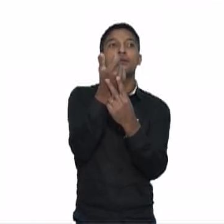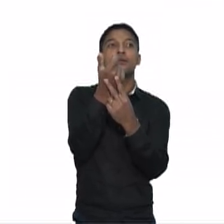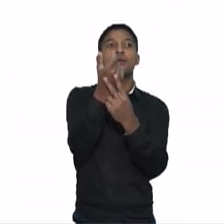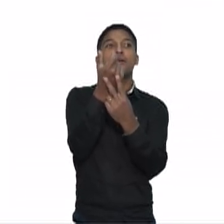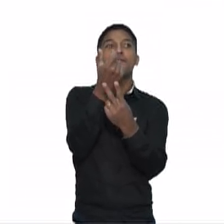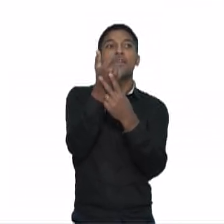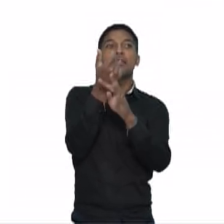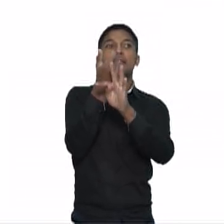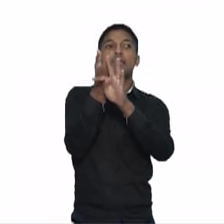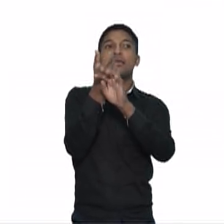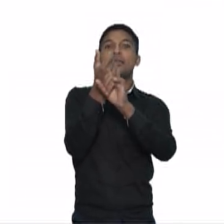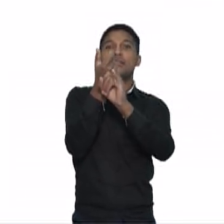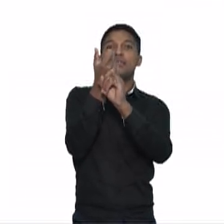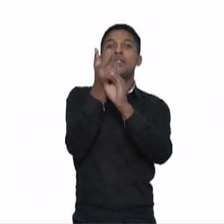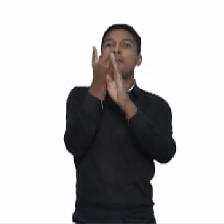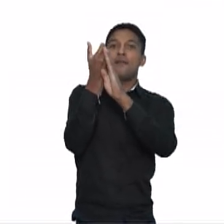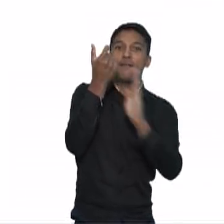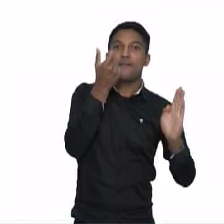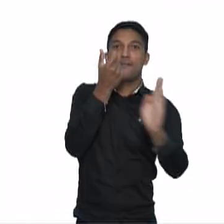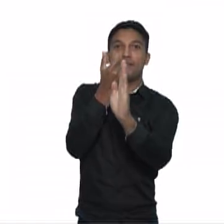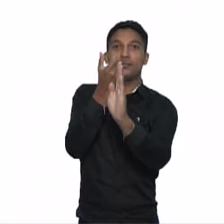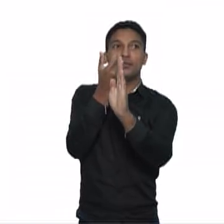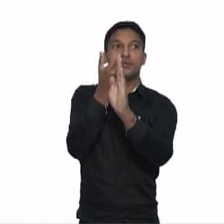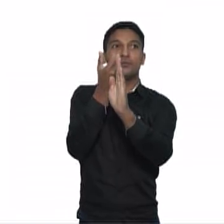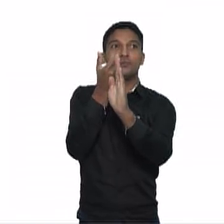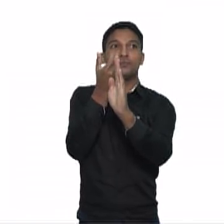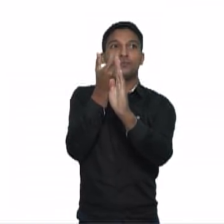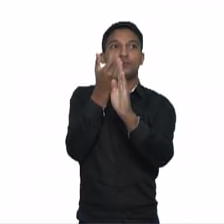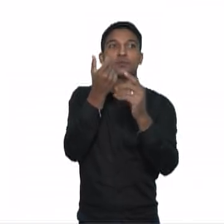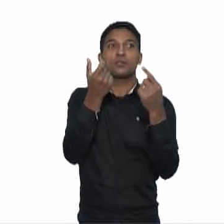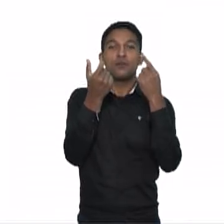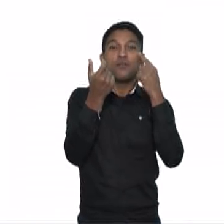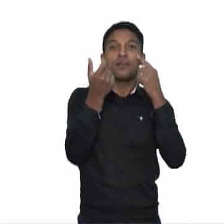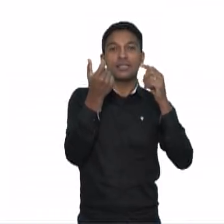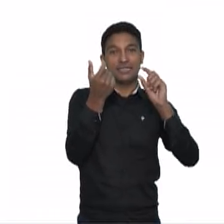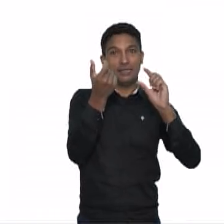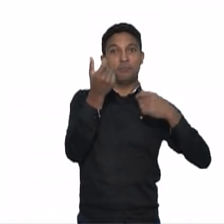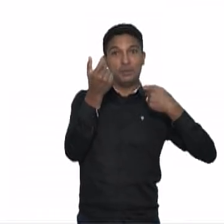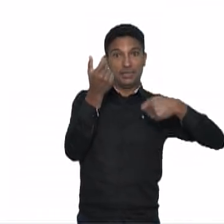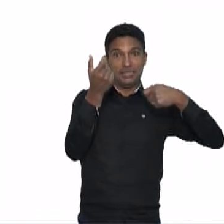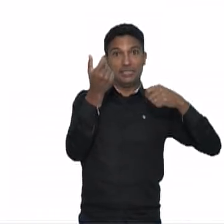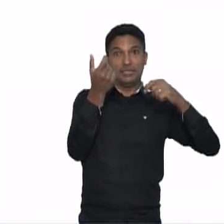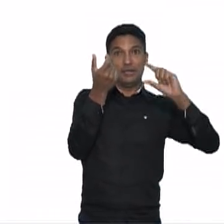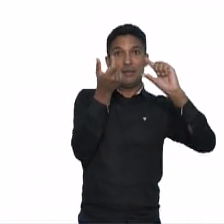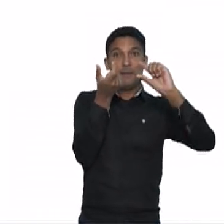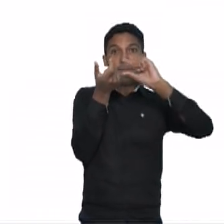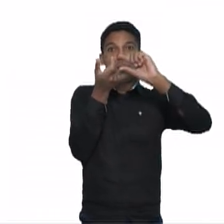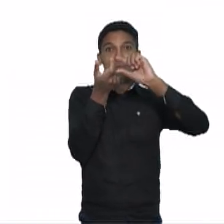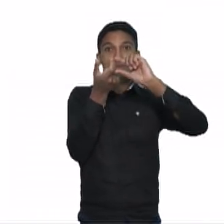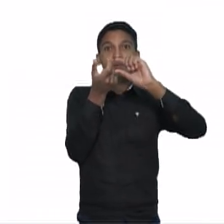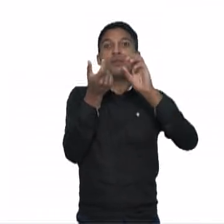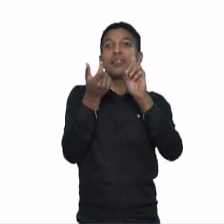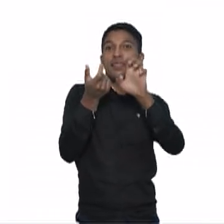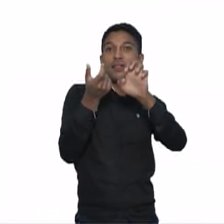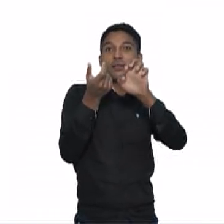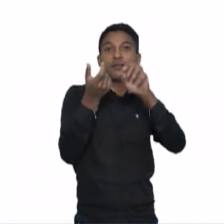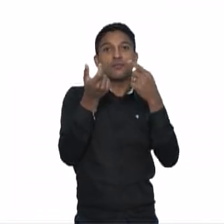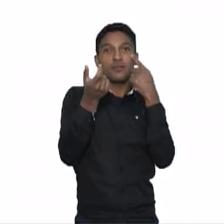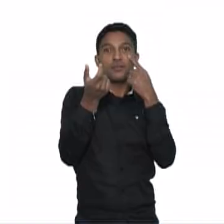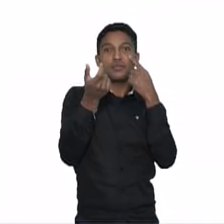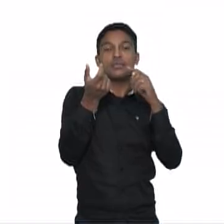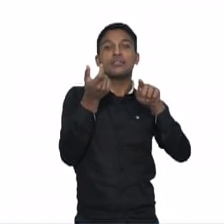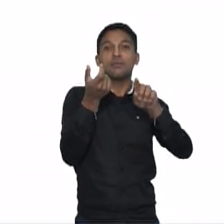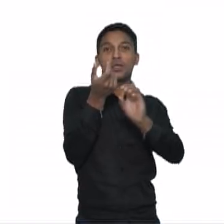de filmes emocionantes. Nós temos a preposição de, certo? Verbo transitivo indireto, objeto indireto.